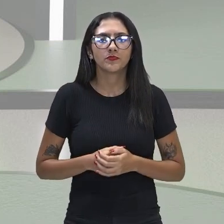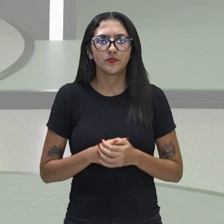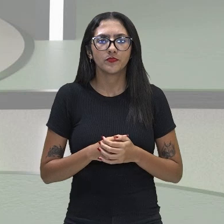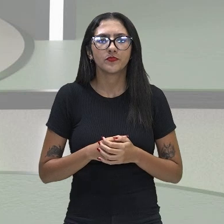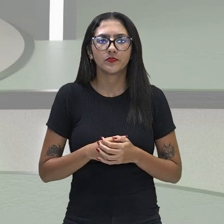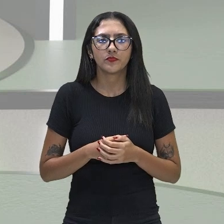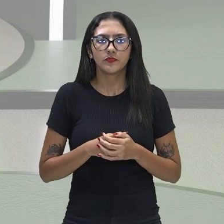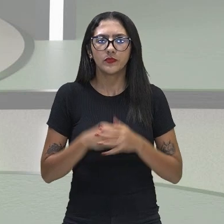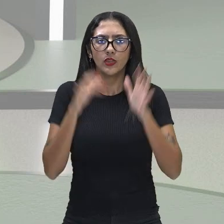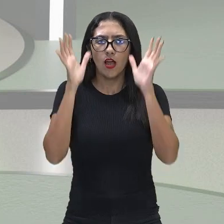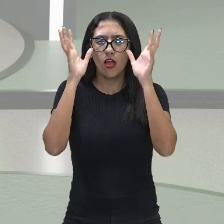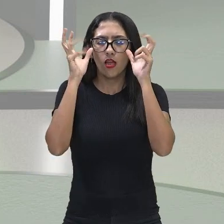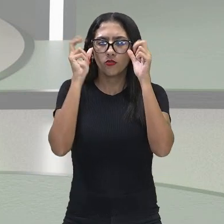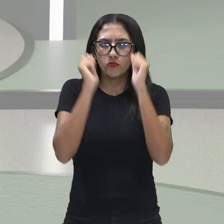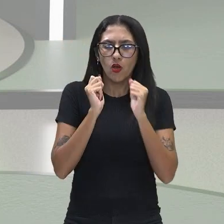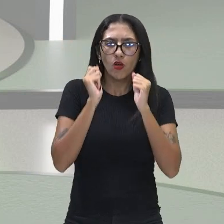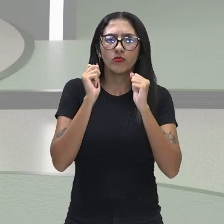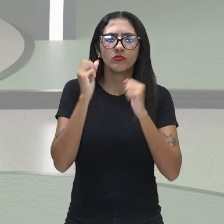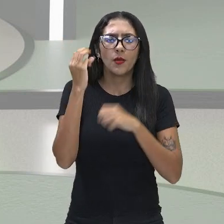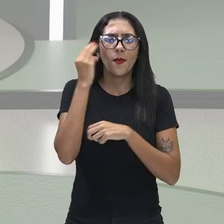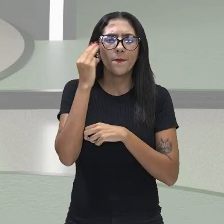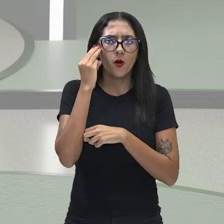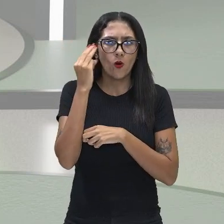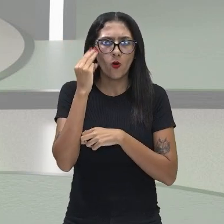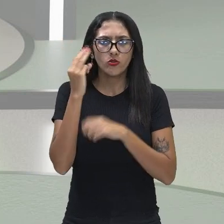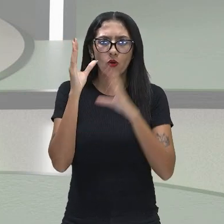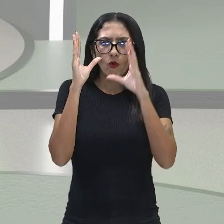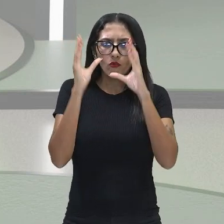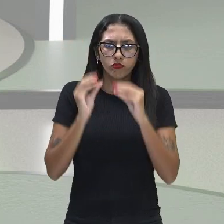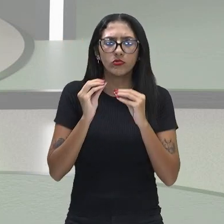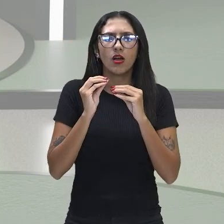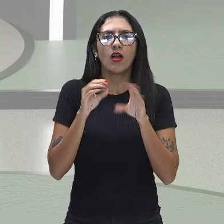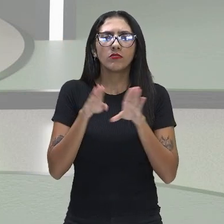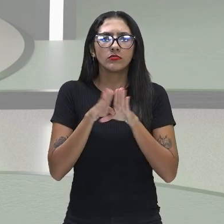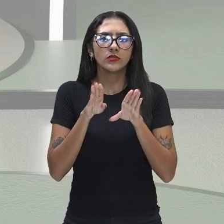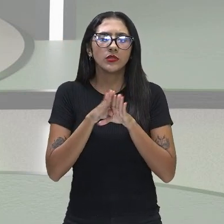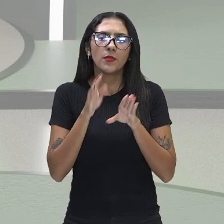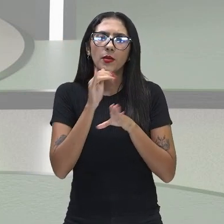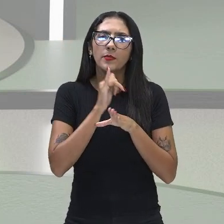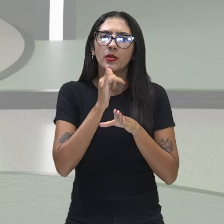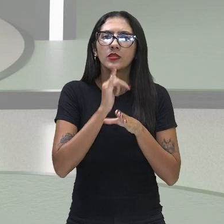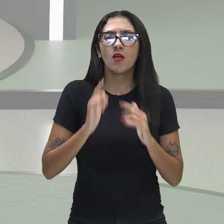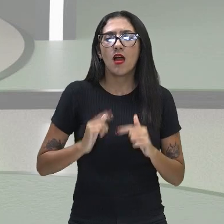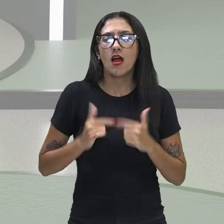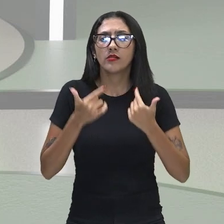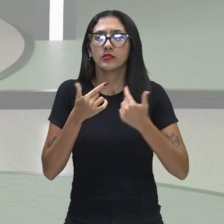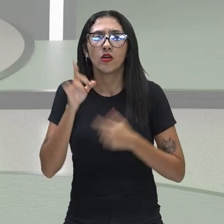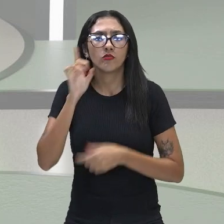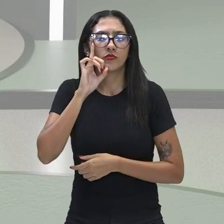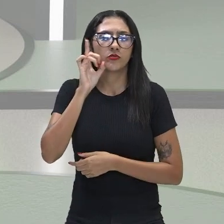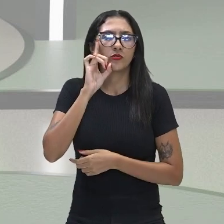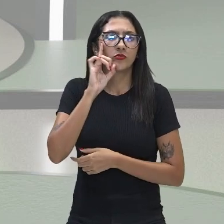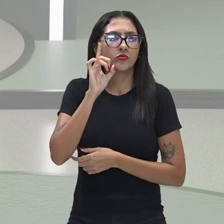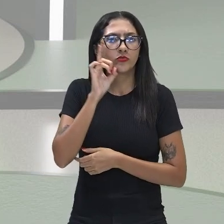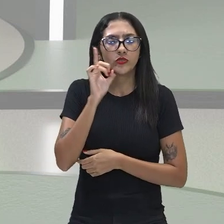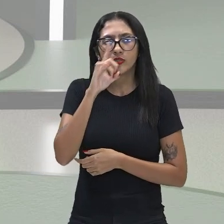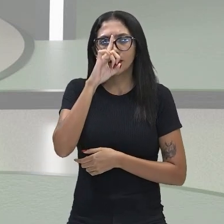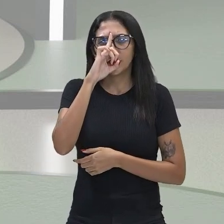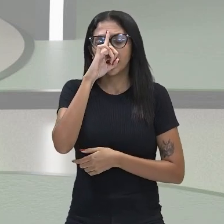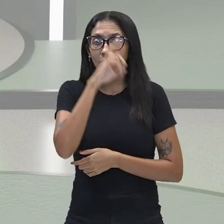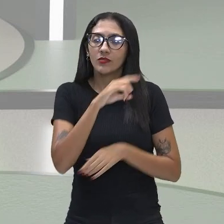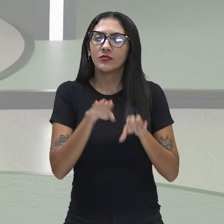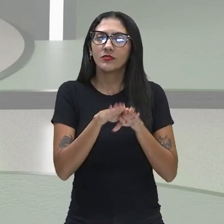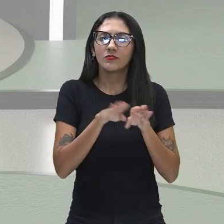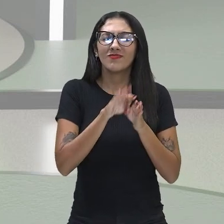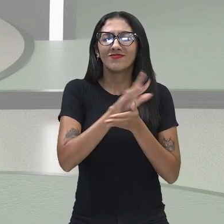cognitiva da memória, comprometimento progressivo das atividades da vida diária e uma variedade